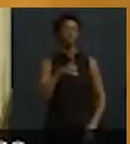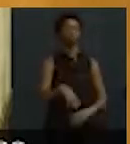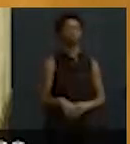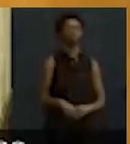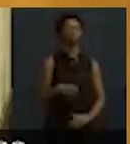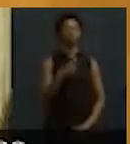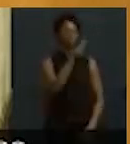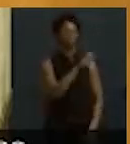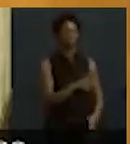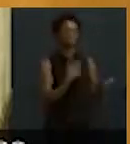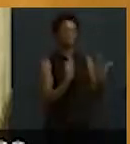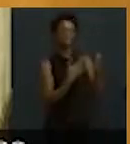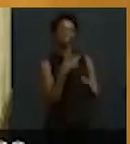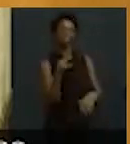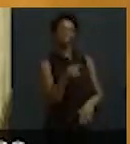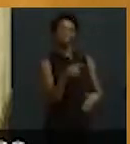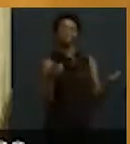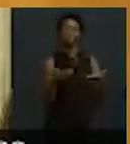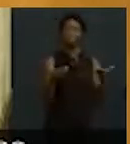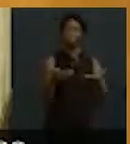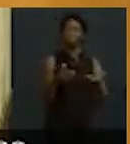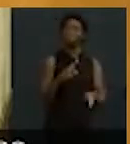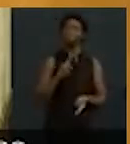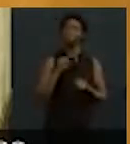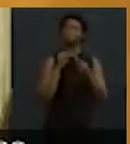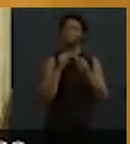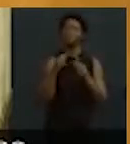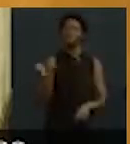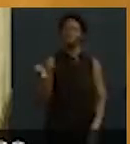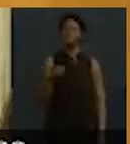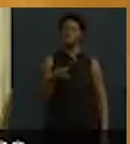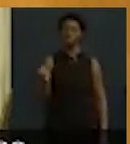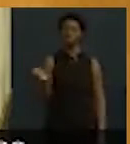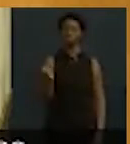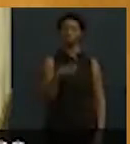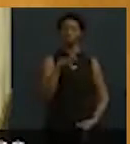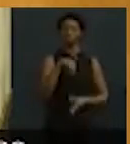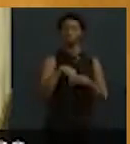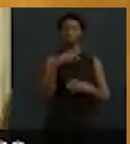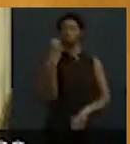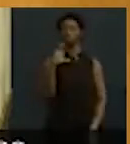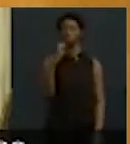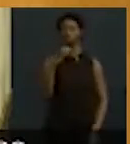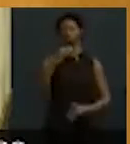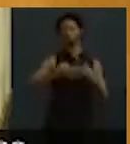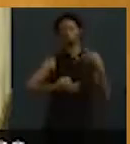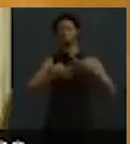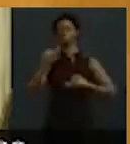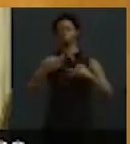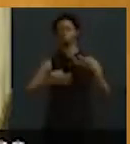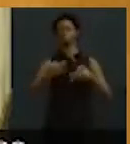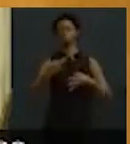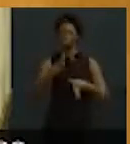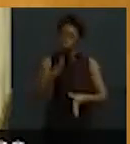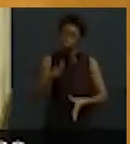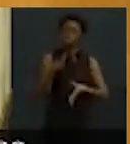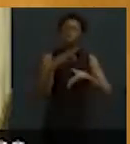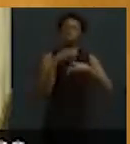se traduz no que há de mais moderno dentro da ciência jurídica,